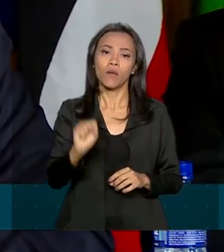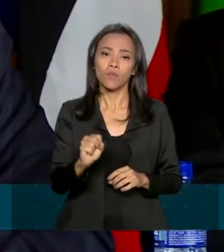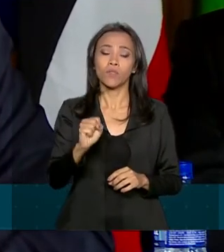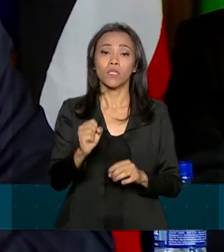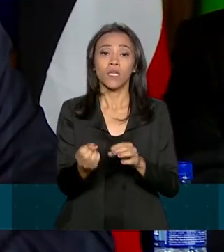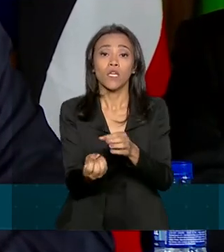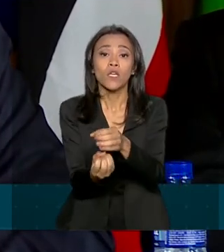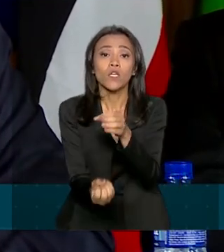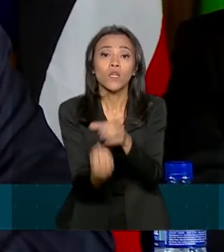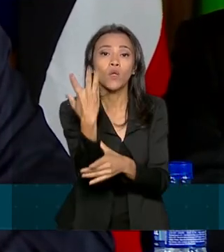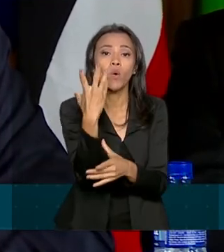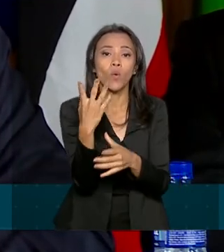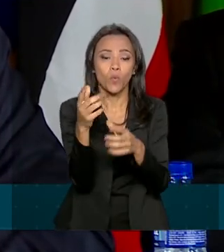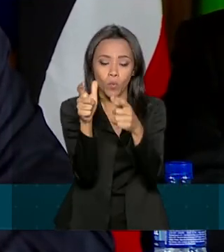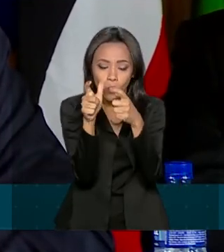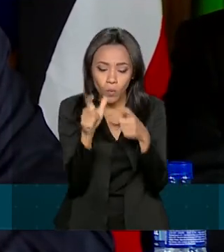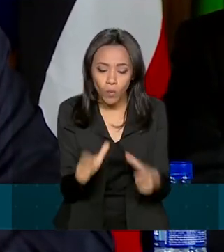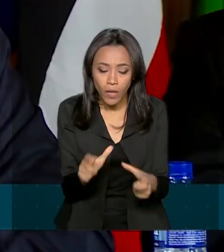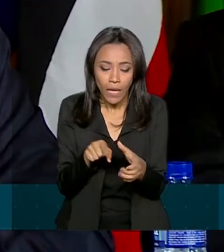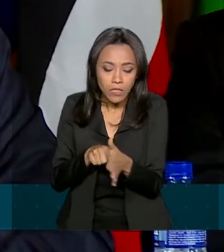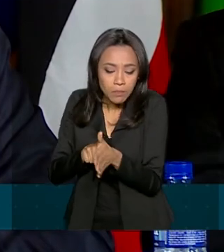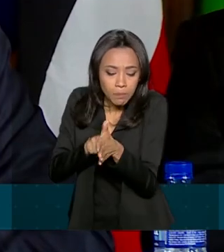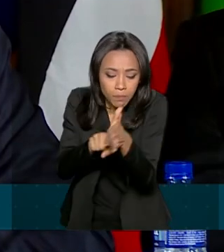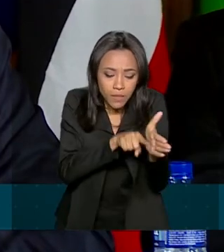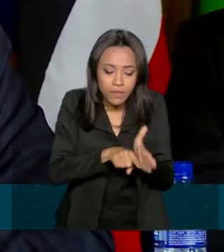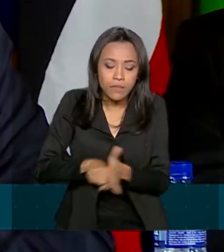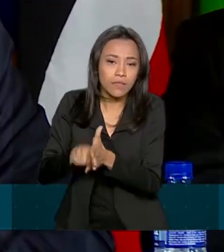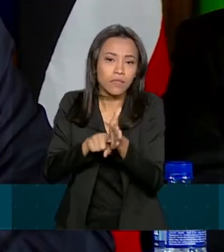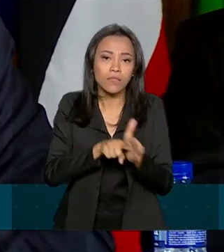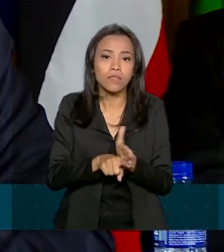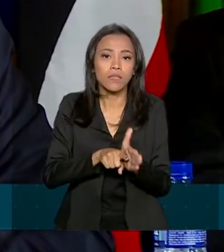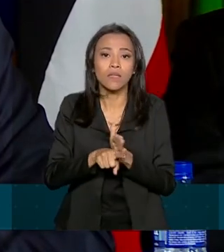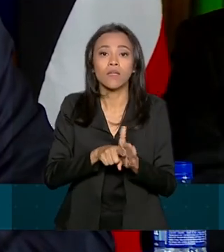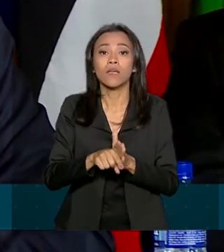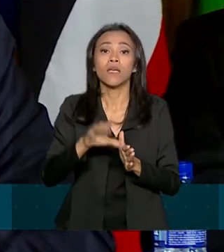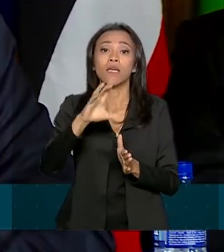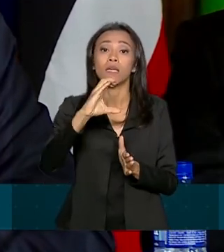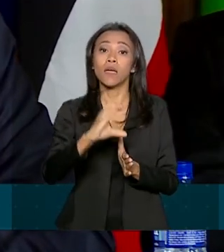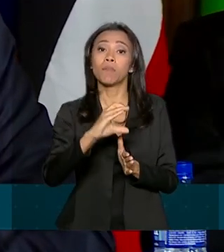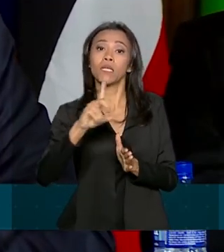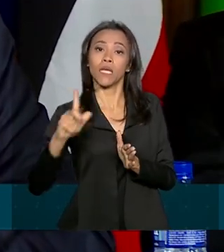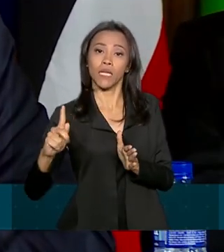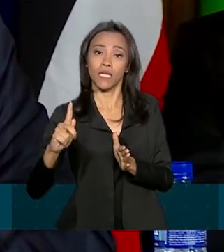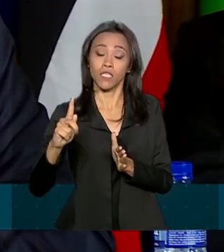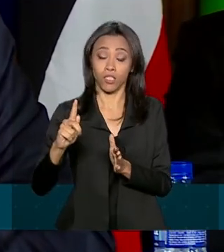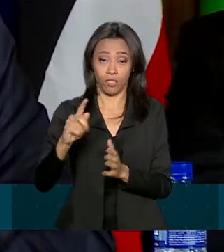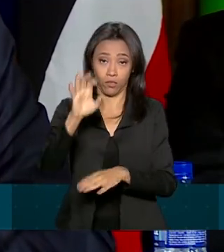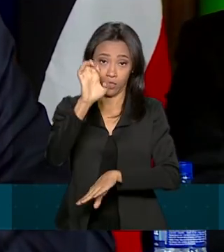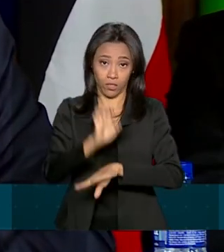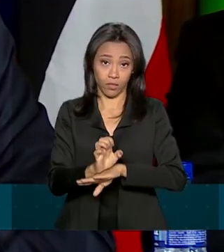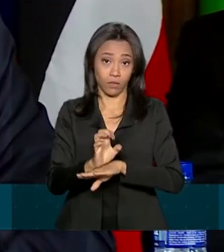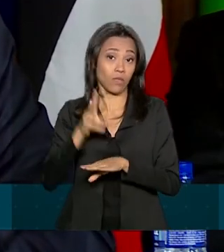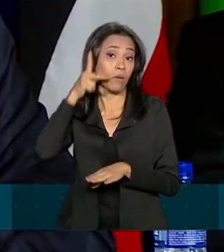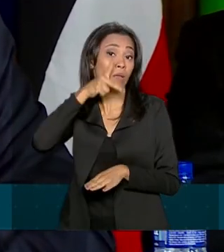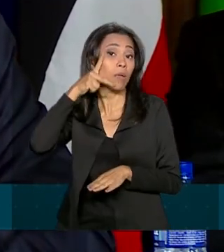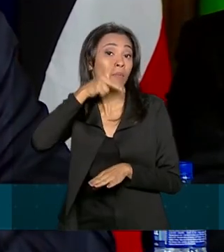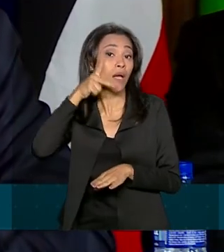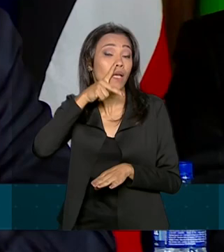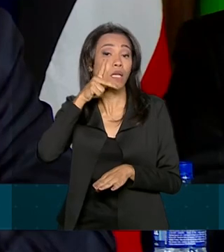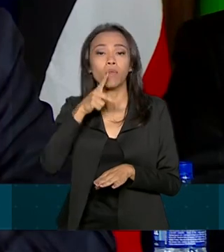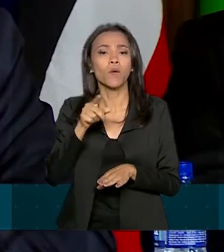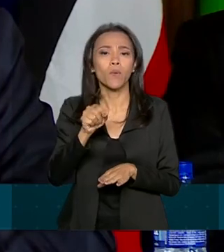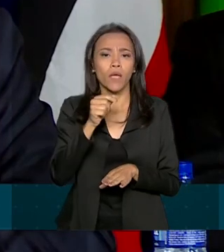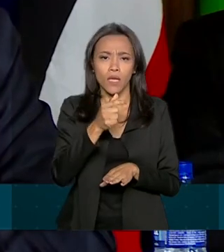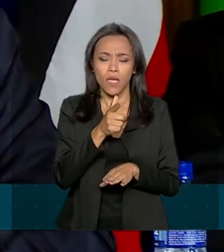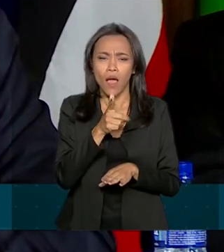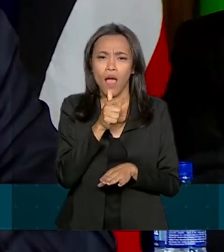pesquisa no tocante à dessalinização de água em Campina Grande, na Paraíba. Então, meus senhores, minhas senhoras, eu apenas